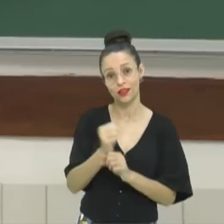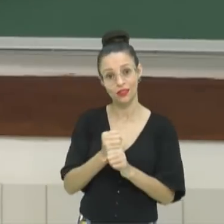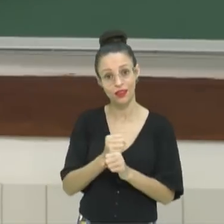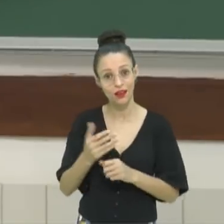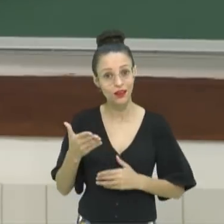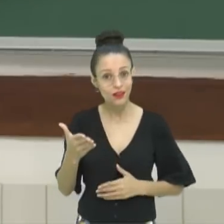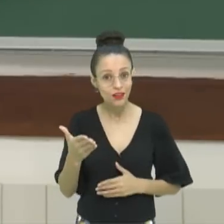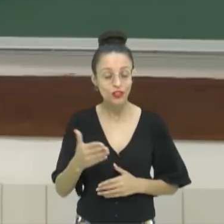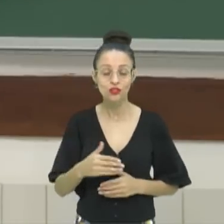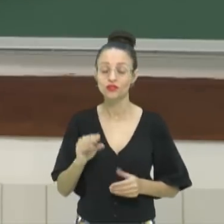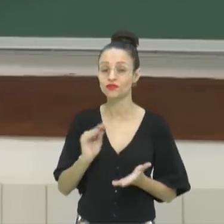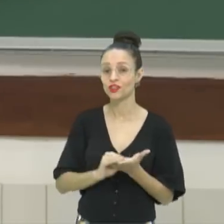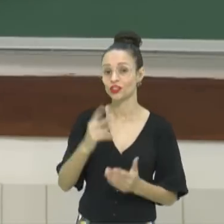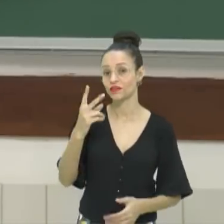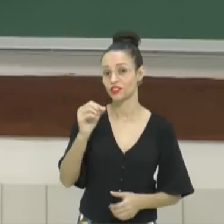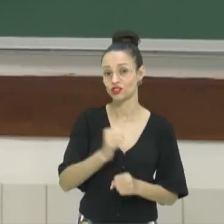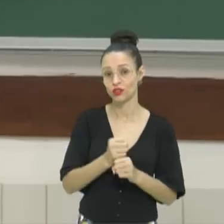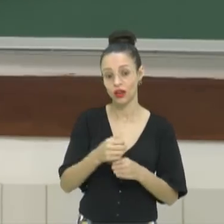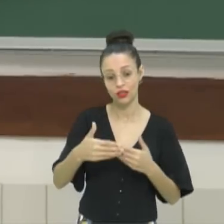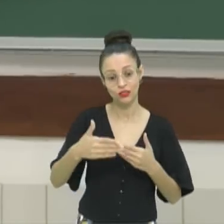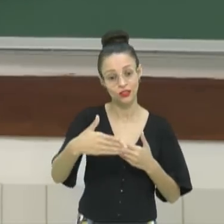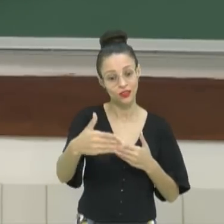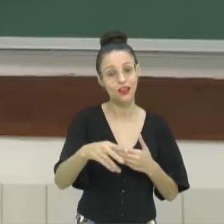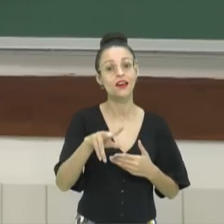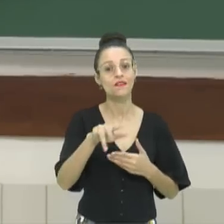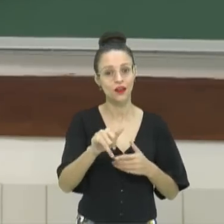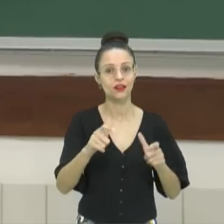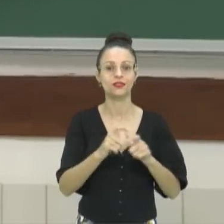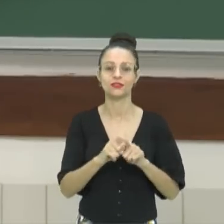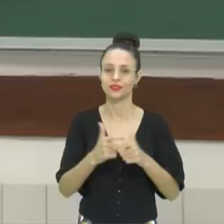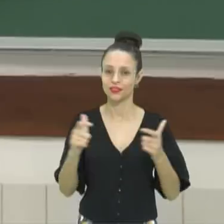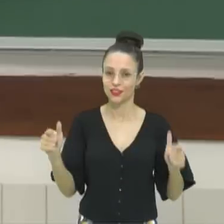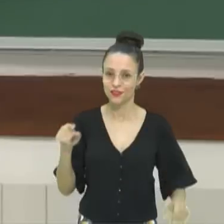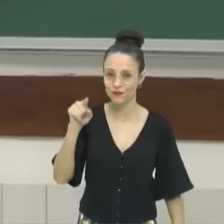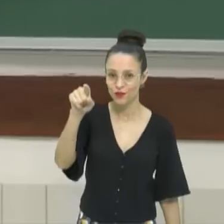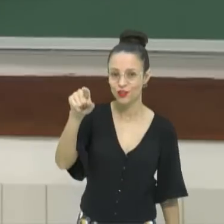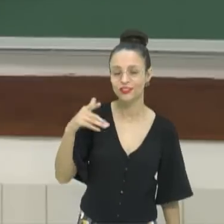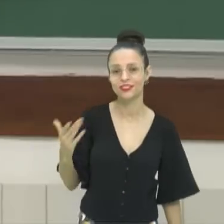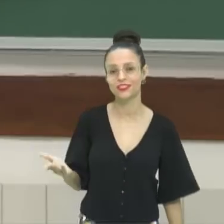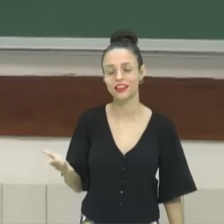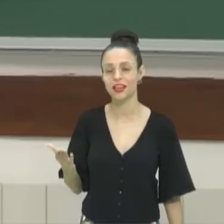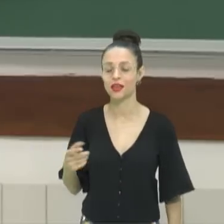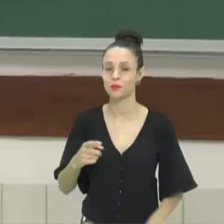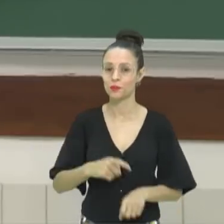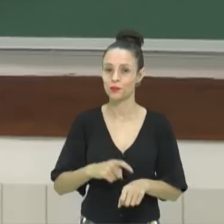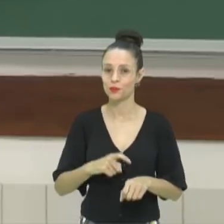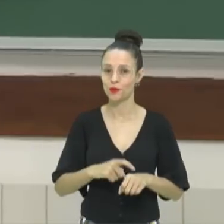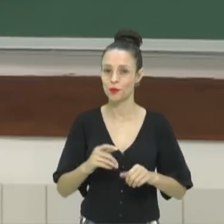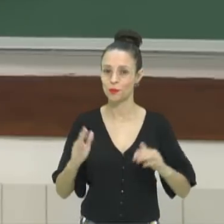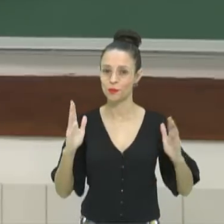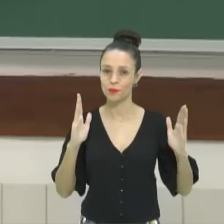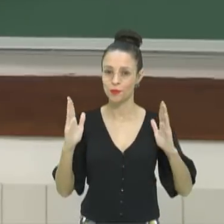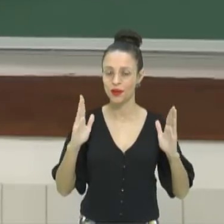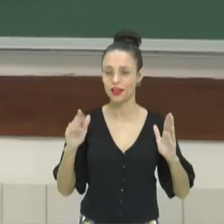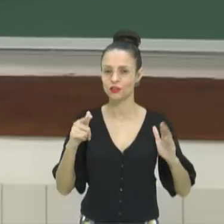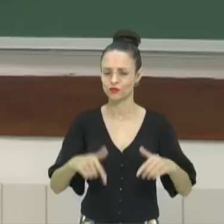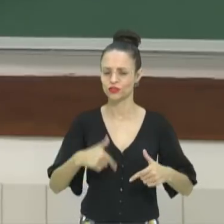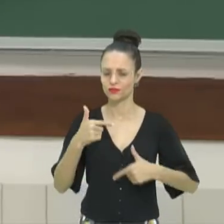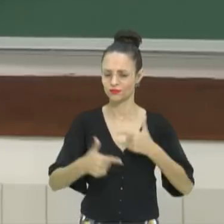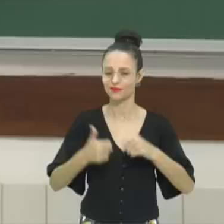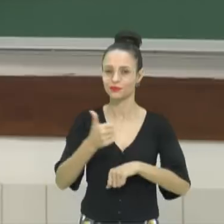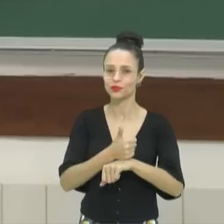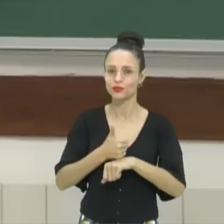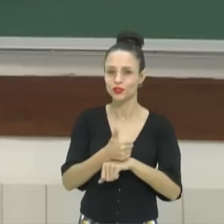aí, faltam 20 anos só. Você vai estar no momento forte da sua produção